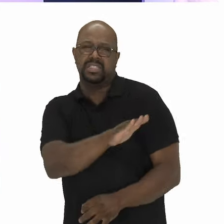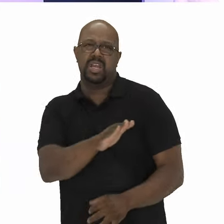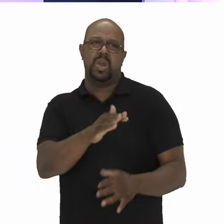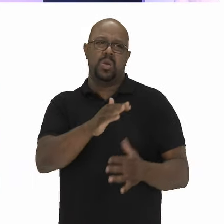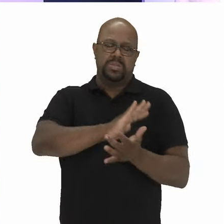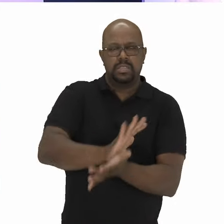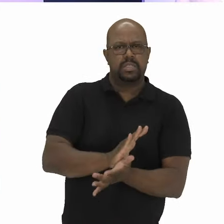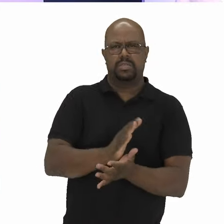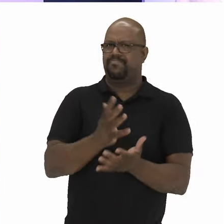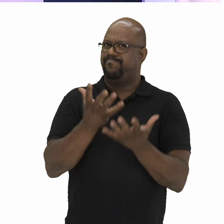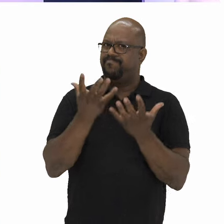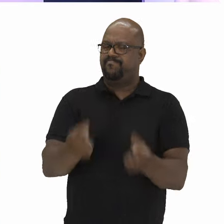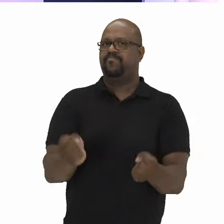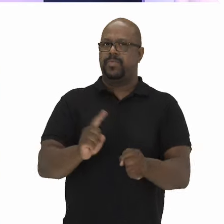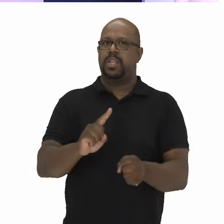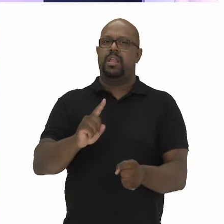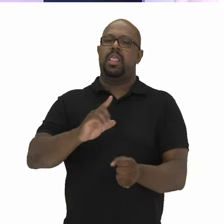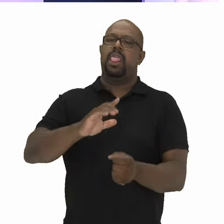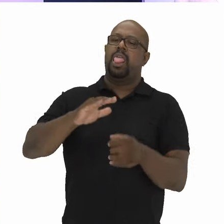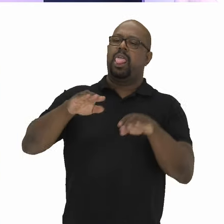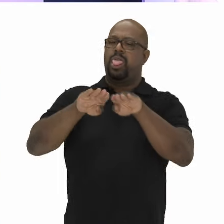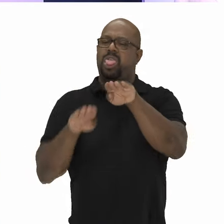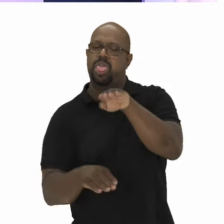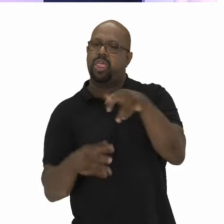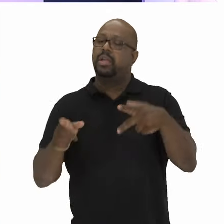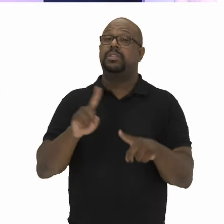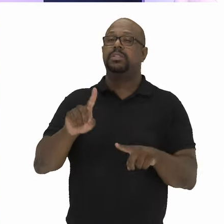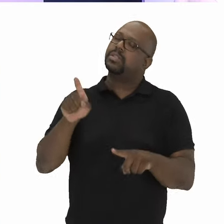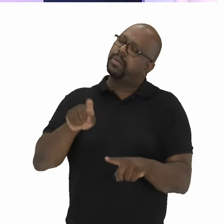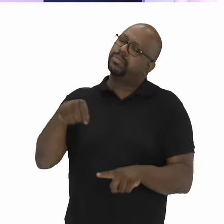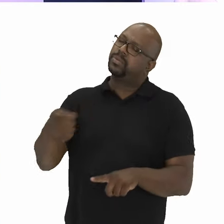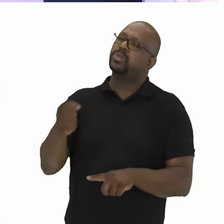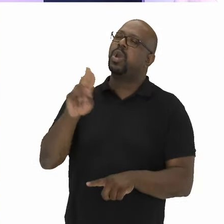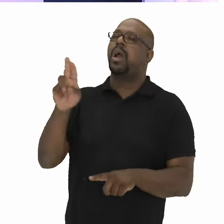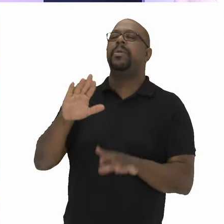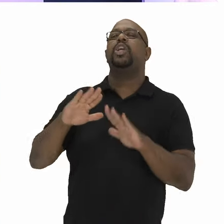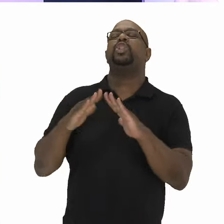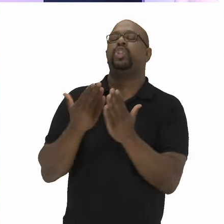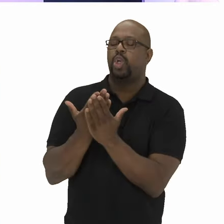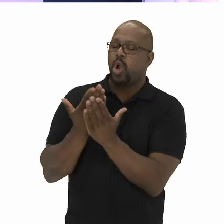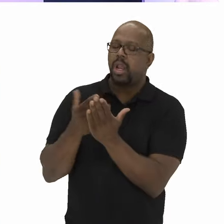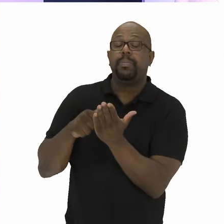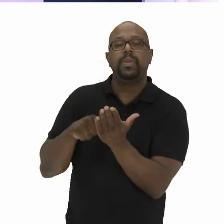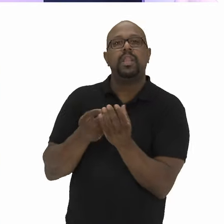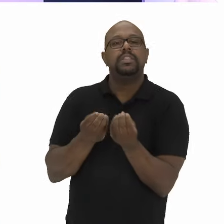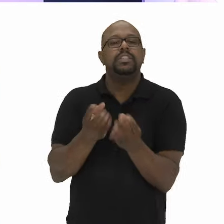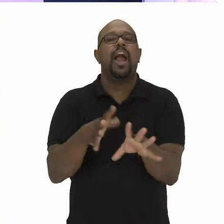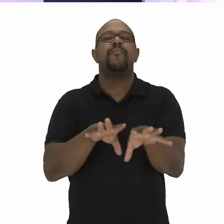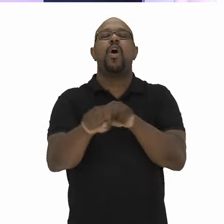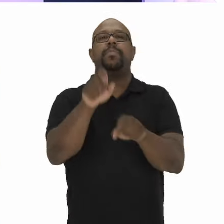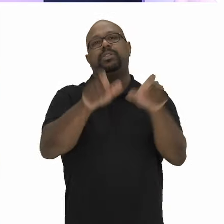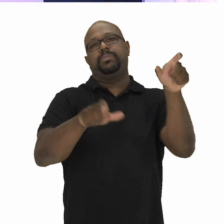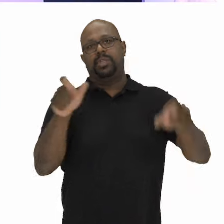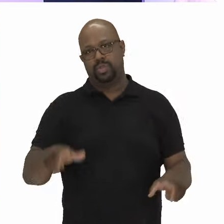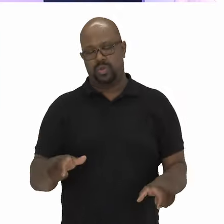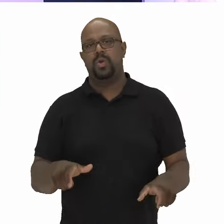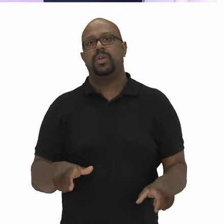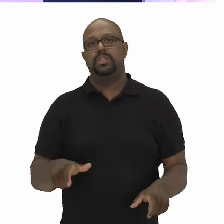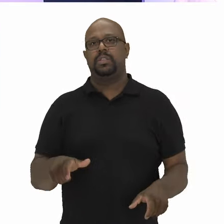função de diversidades e desigualdades pode ser permitido e somos também escola no sentido de formadores de